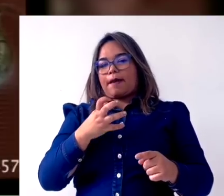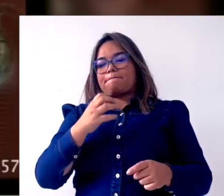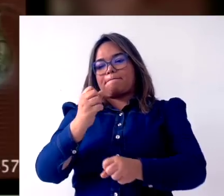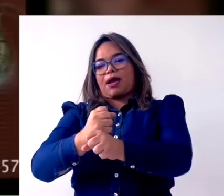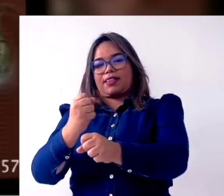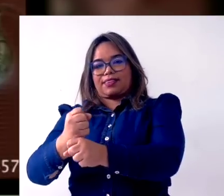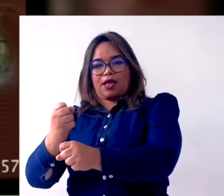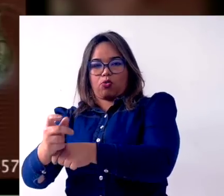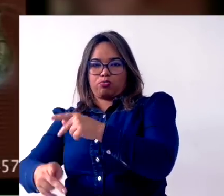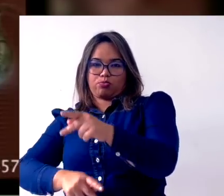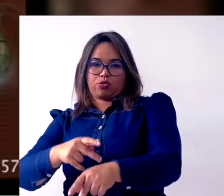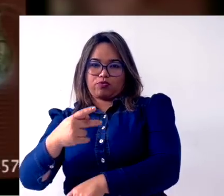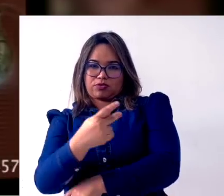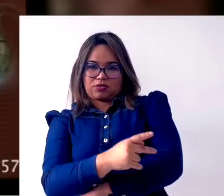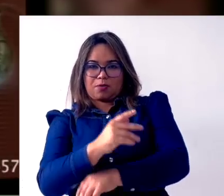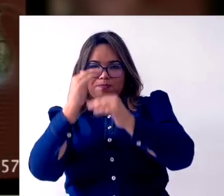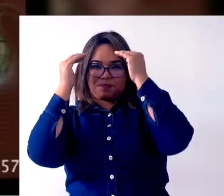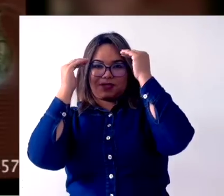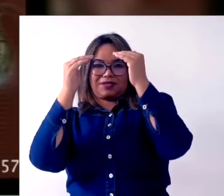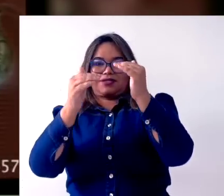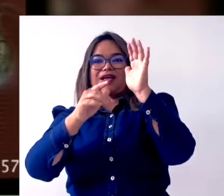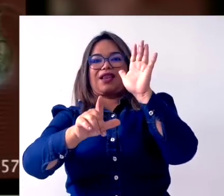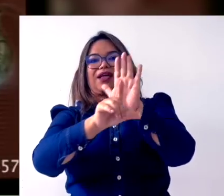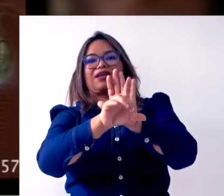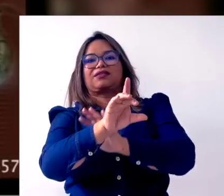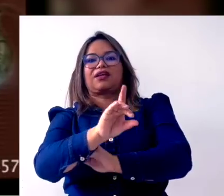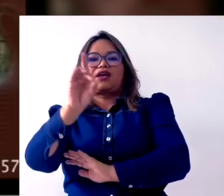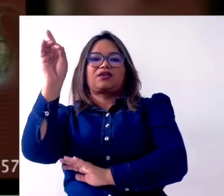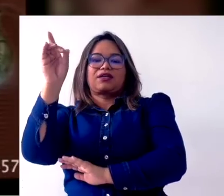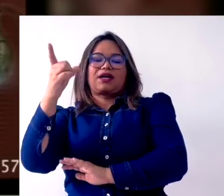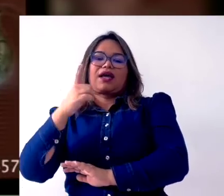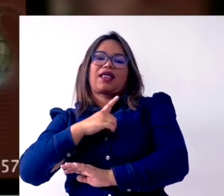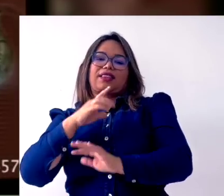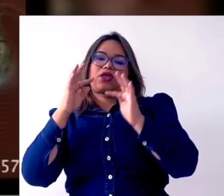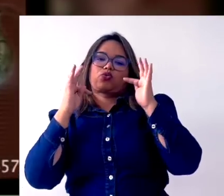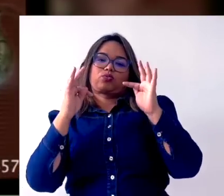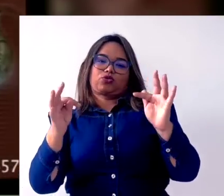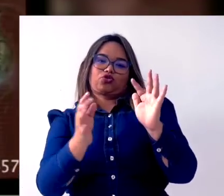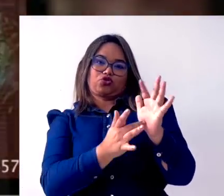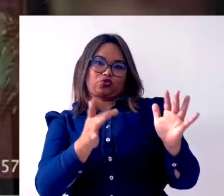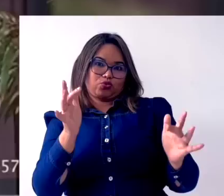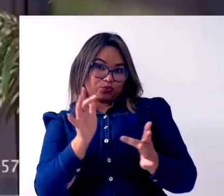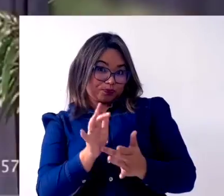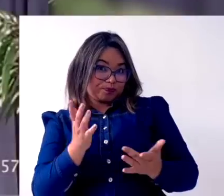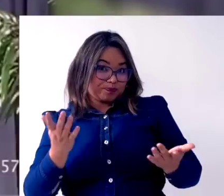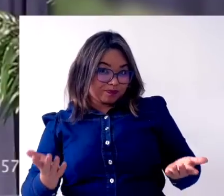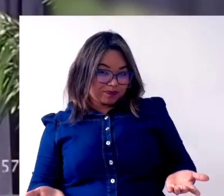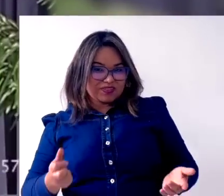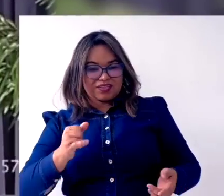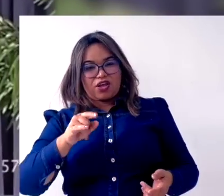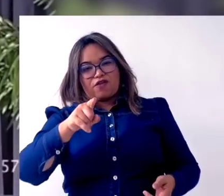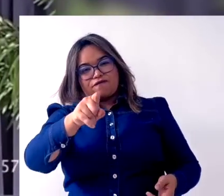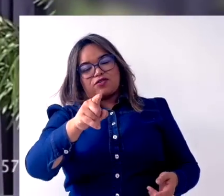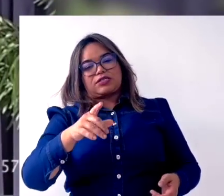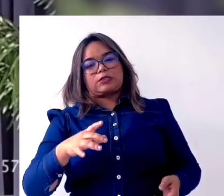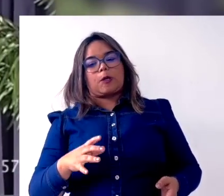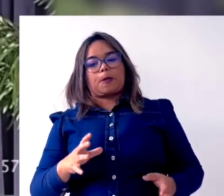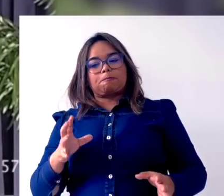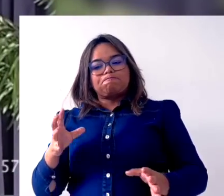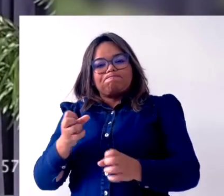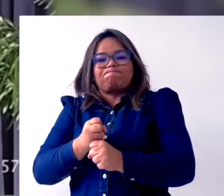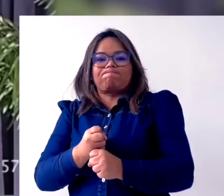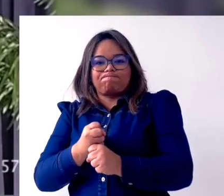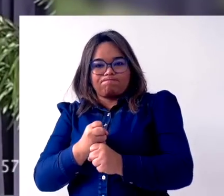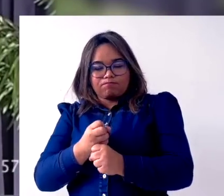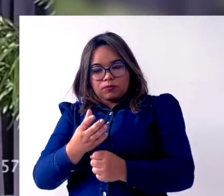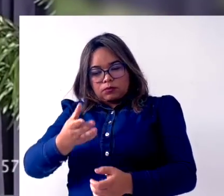semente, aqueles que obedecem os mandamentos de Deus e têm o testemunho de Jesus. Se você se apega à palavra de Deus e